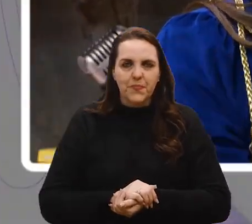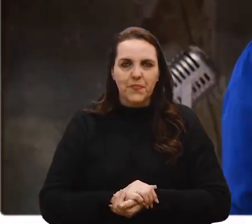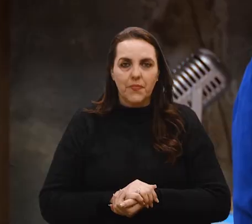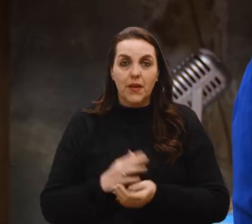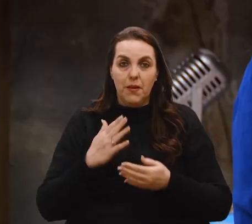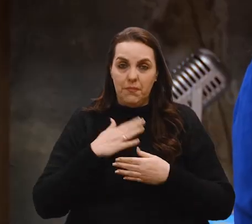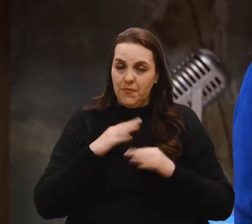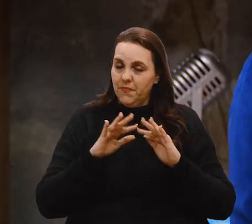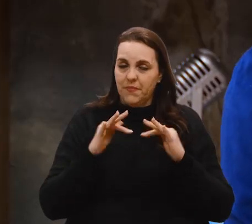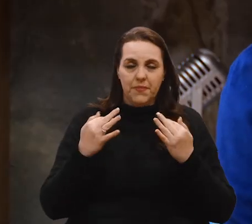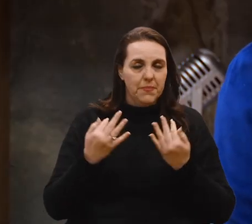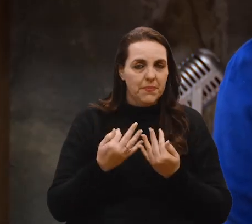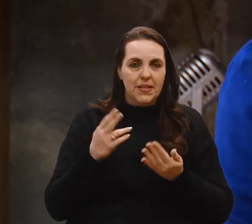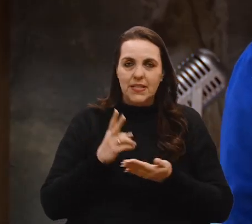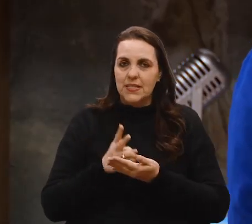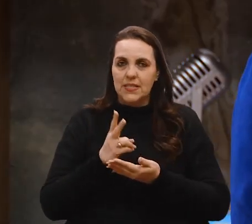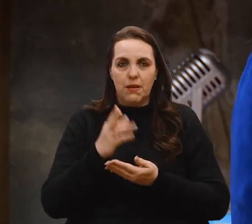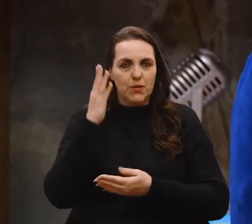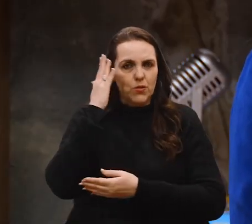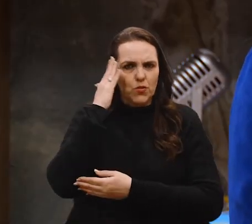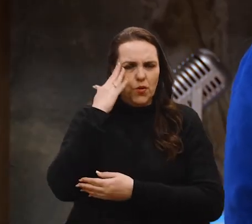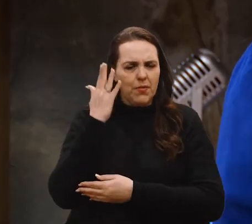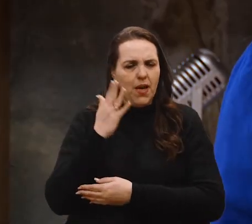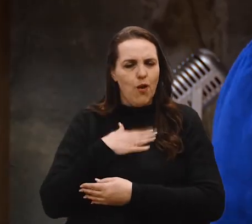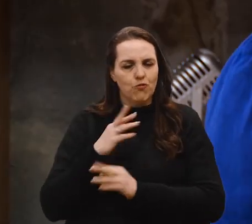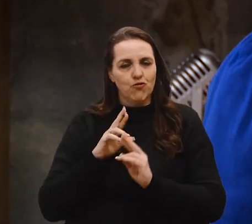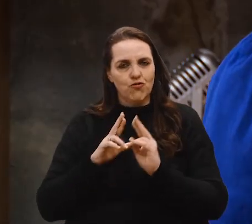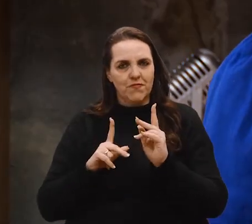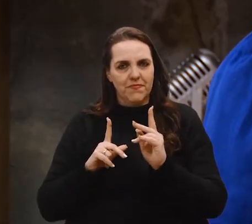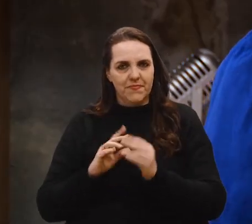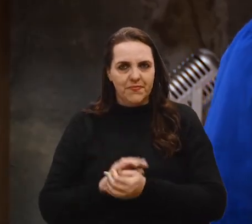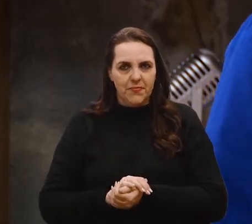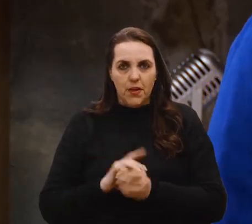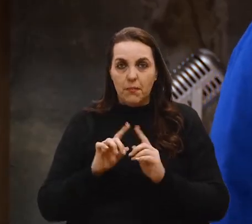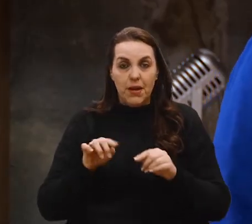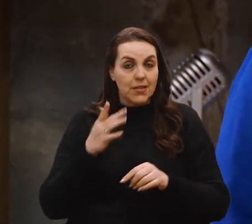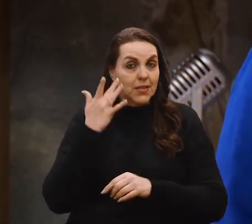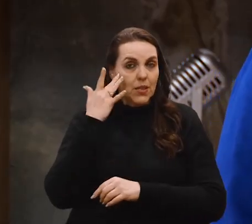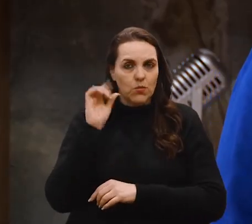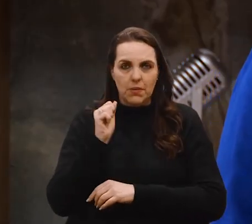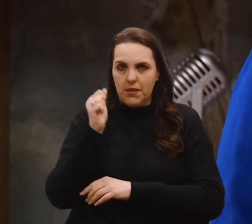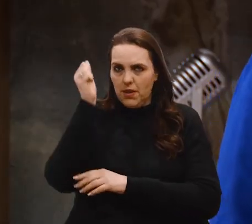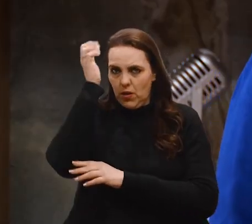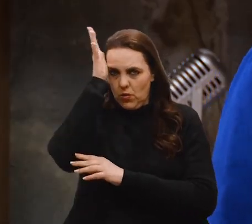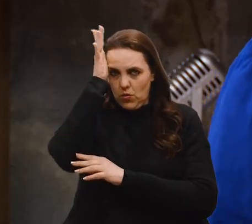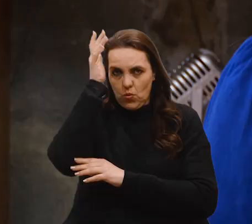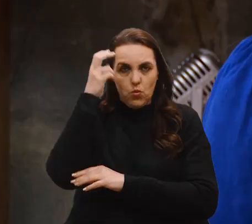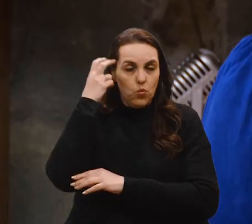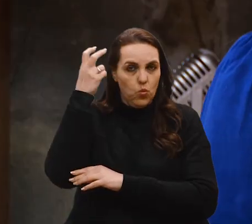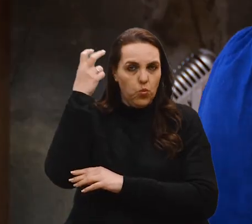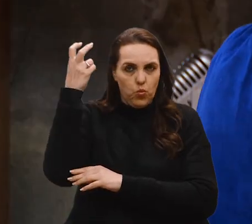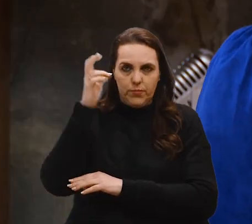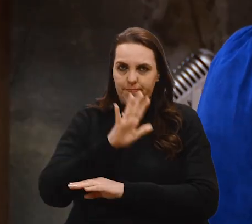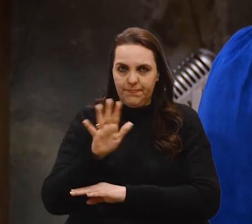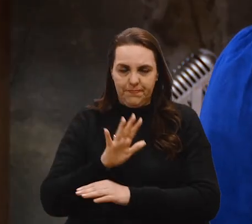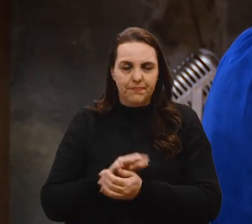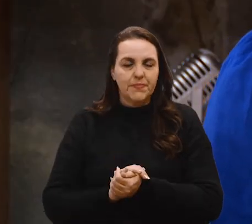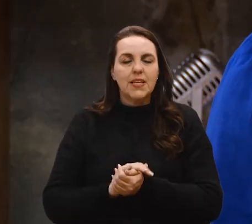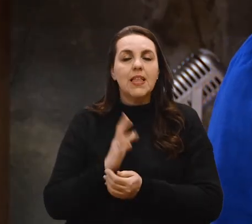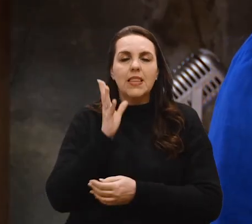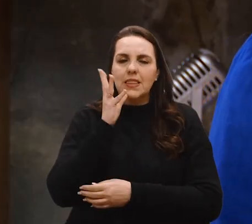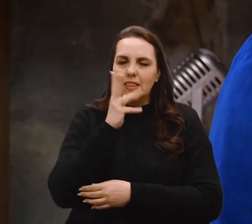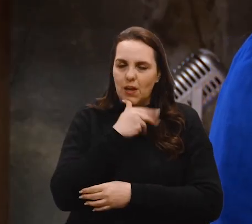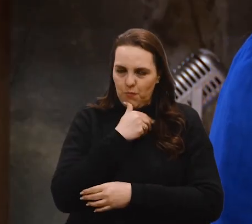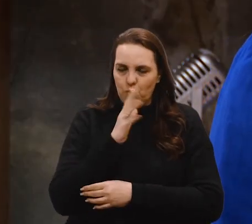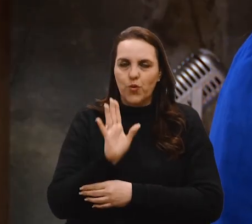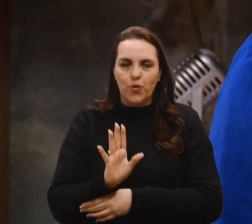família sempre soube que eu era diferente, mas a gente não sabia que eu era superdotada. Né? A gente demorou muito para descobrir que